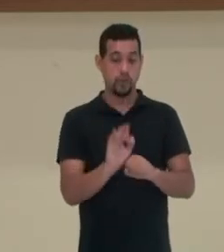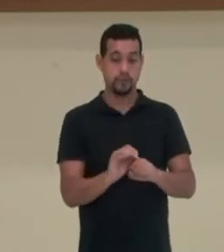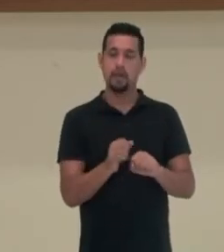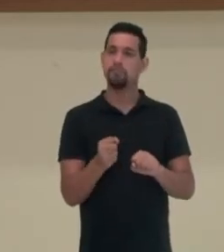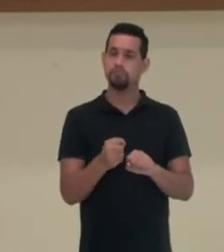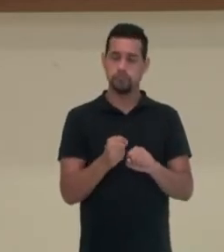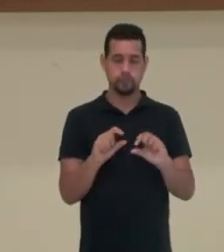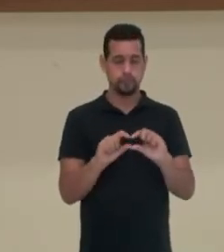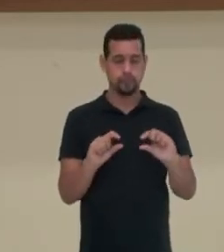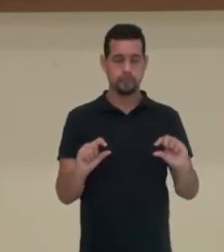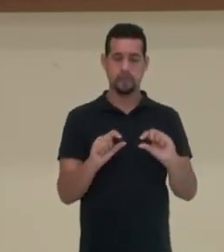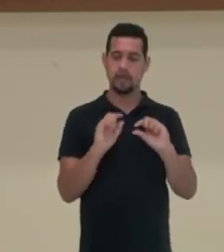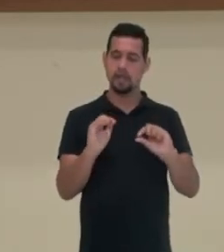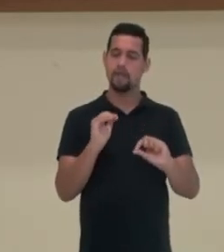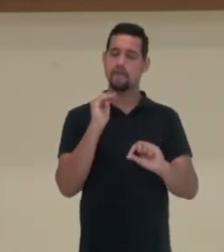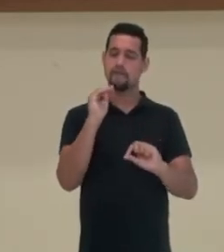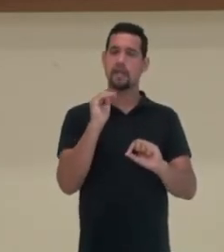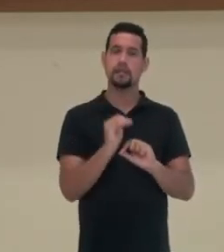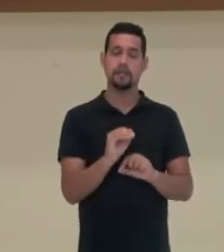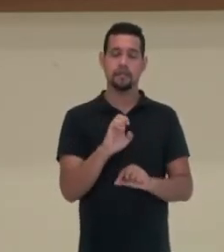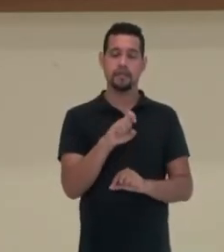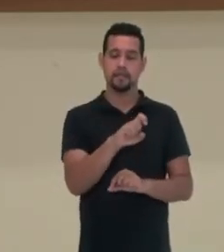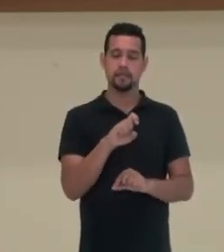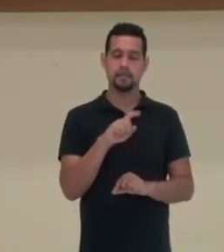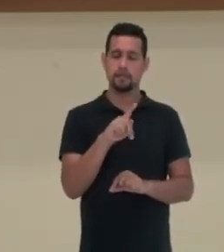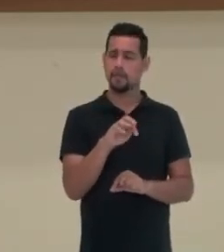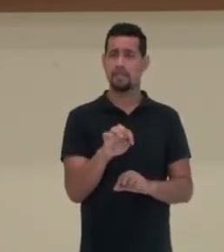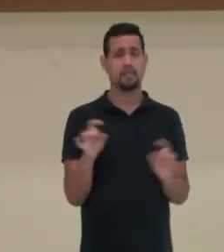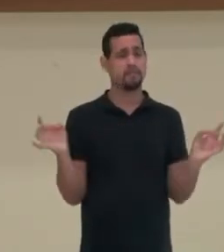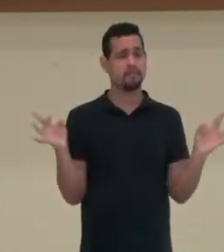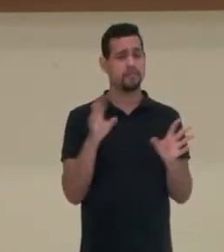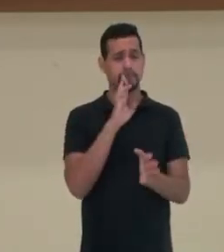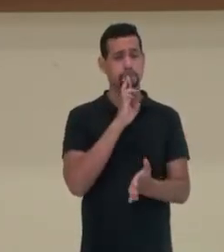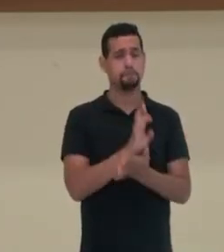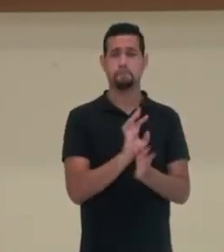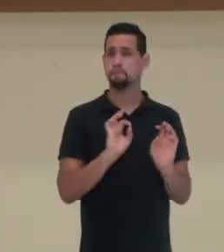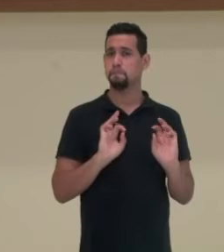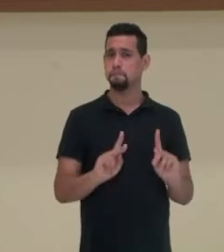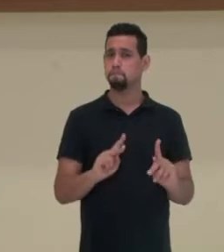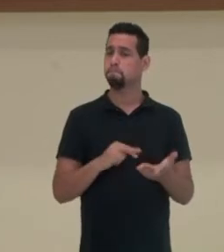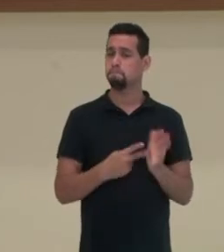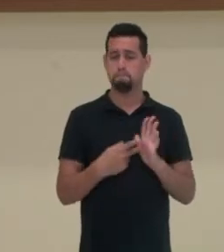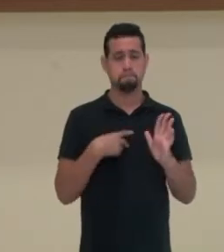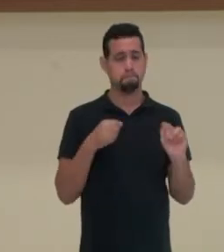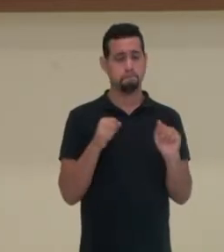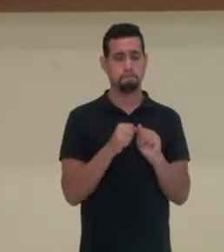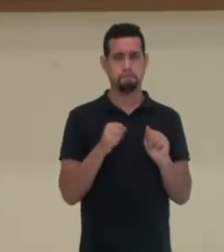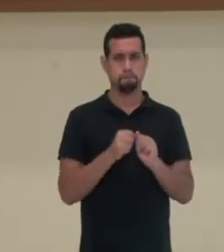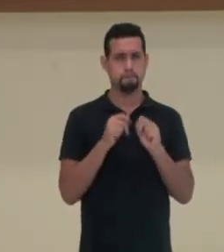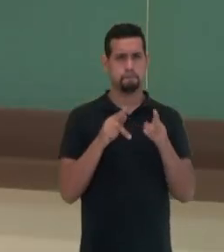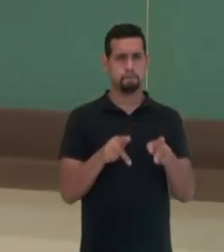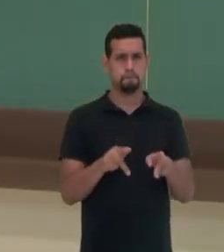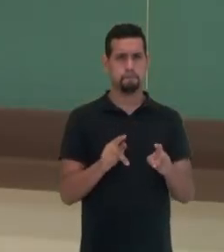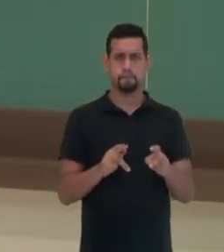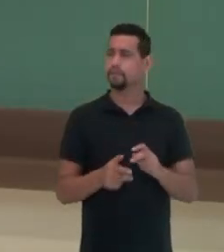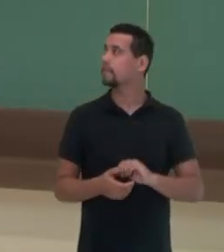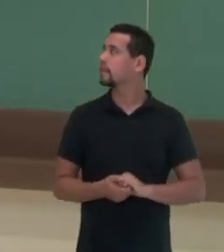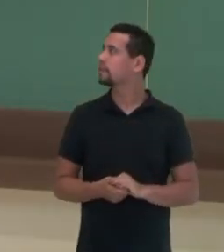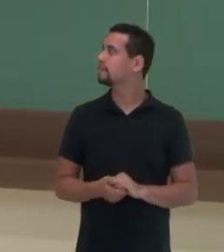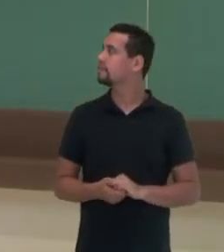base elevado ao expoente. Pronto, você tem a resposta. E foi isso que eu fiz, né? Olha lá, ó, vamos ver como é que